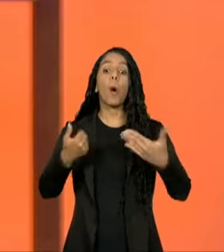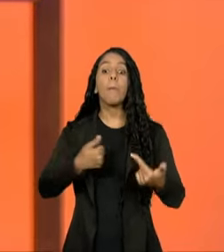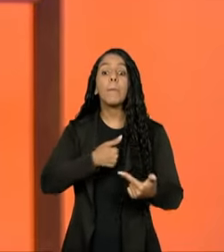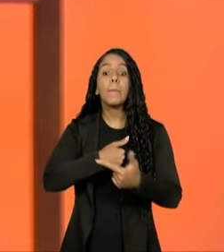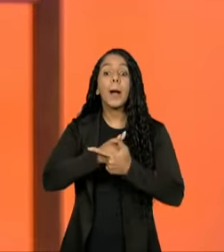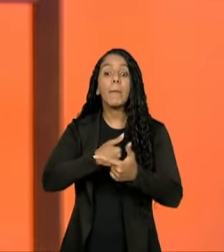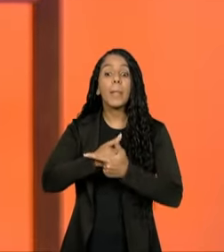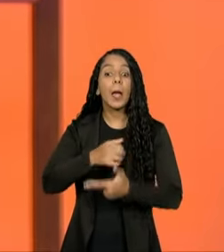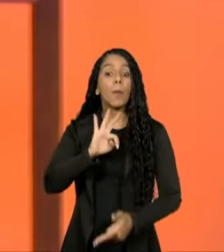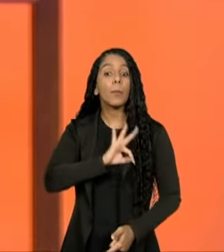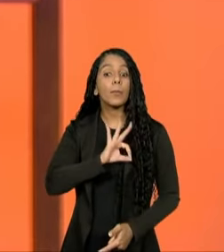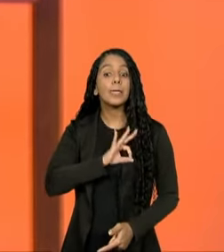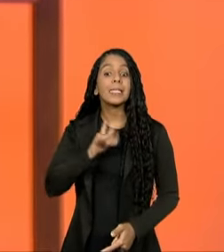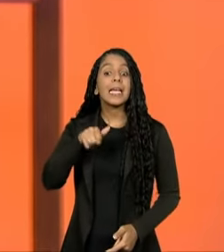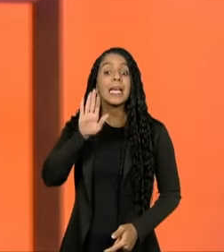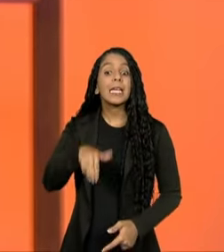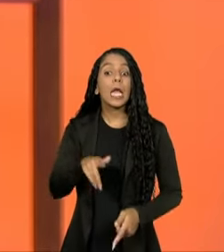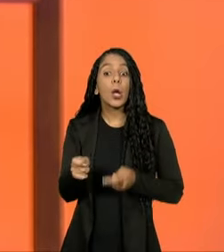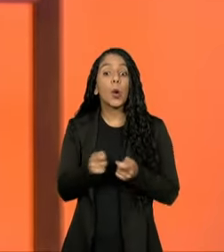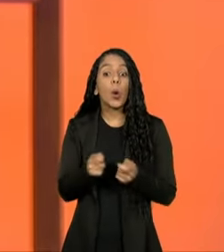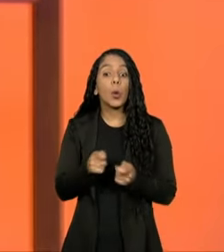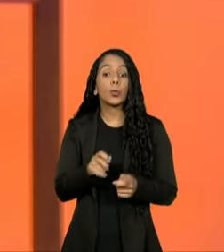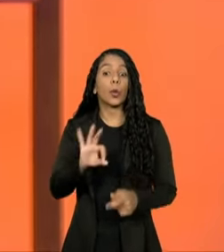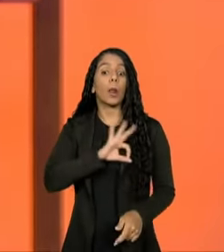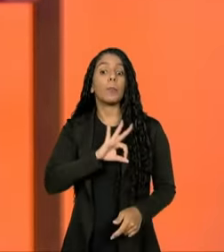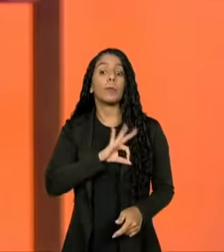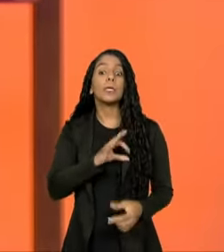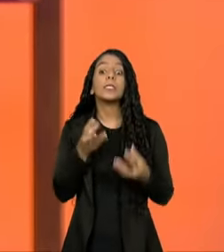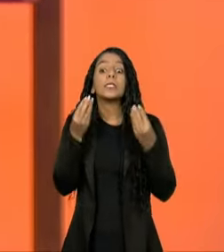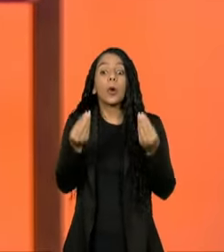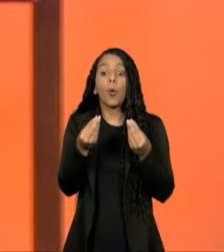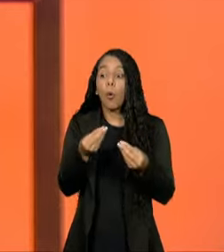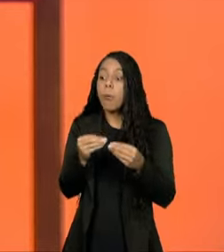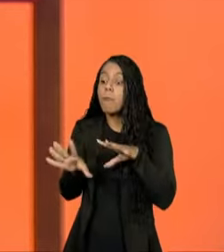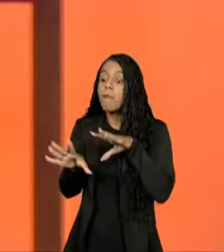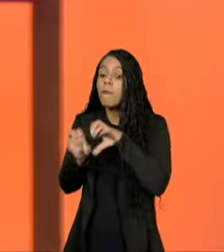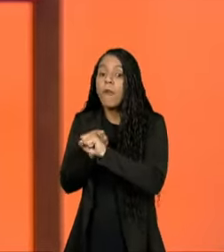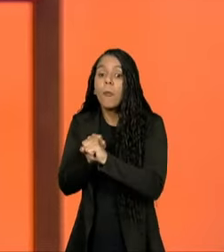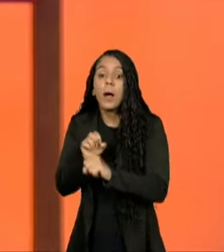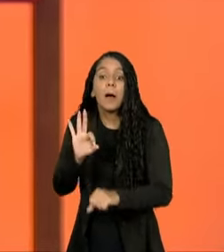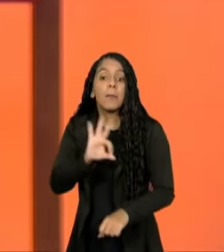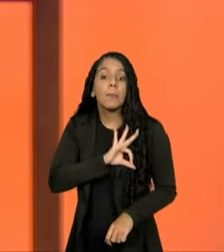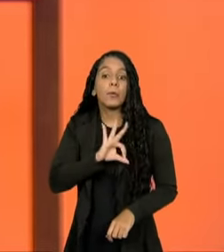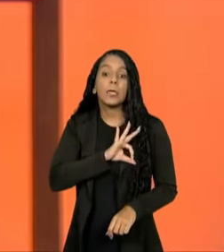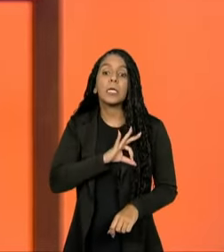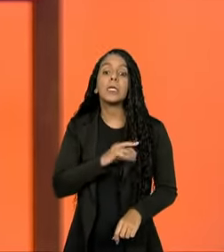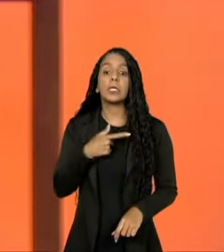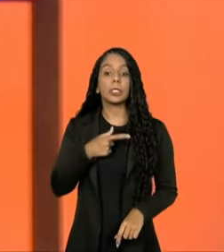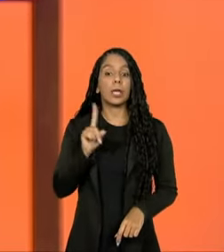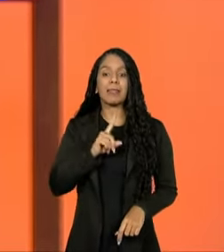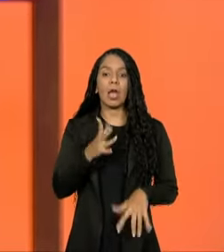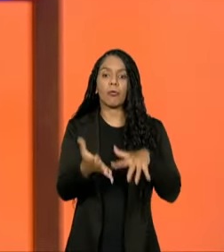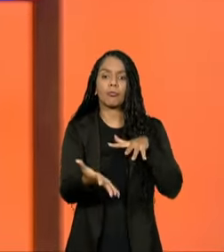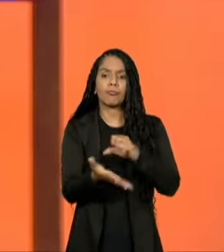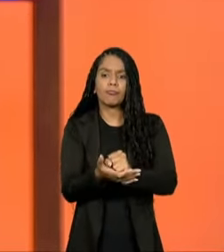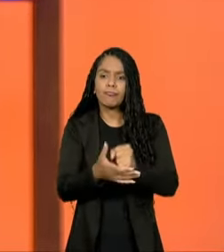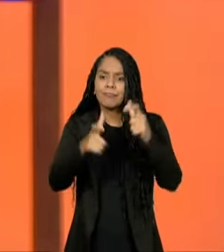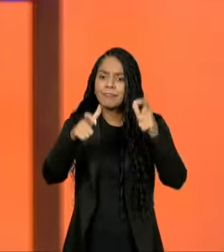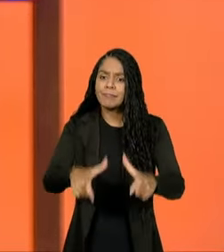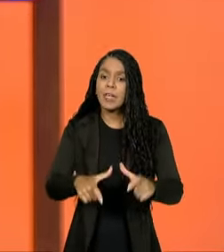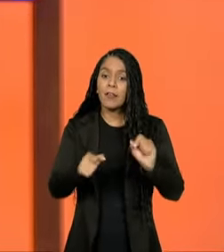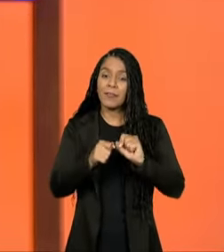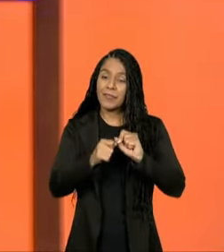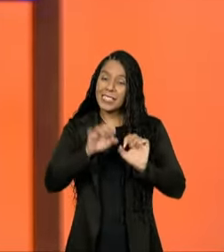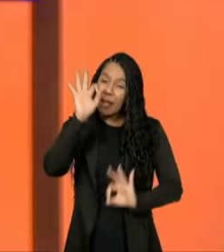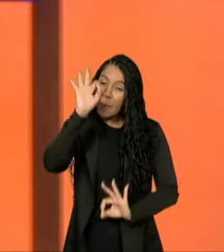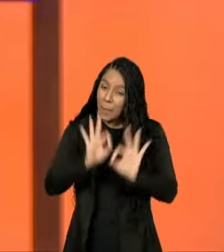polícia, quem controla a polícia, né, como é que vai ser a formação dessa polícia, não retomar território, né, não fizer um projeto para Rio de Janeiro